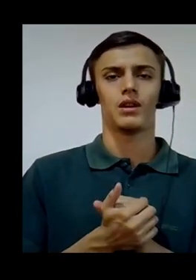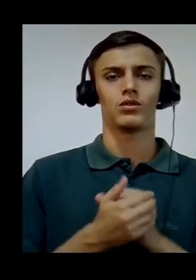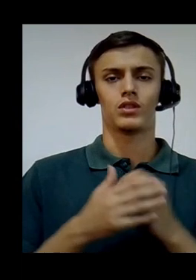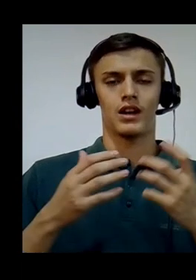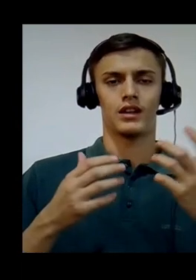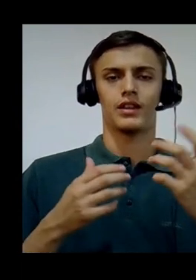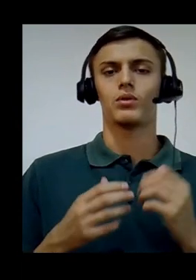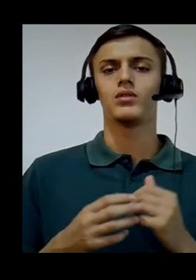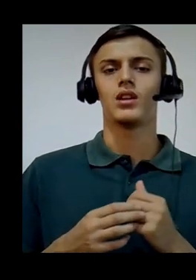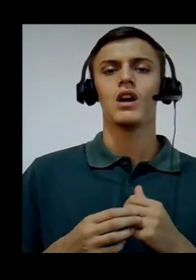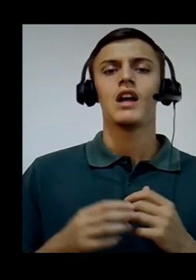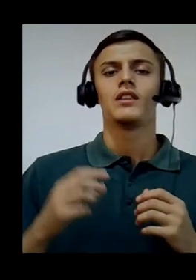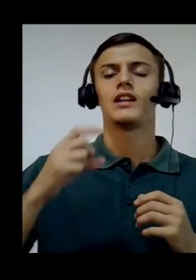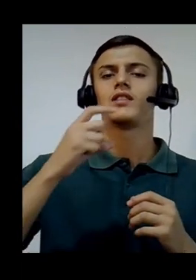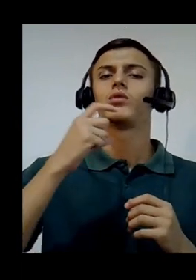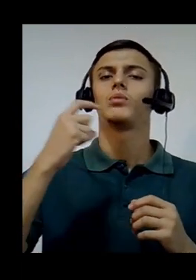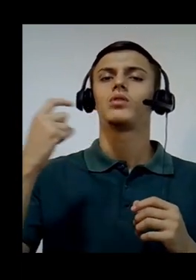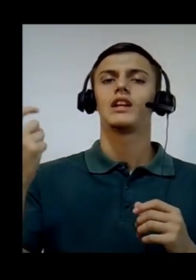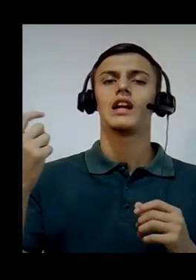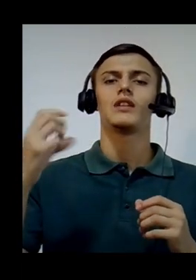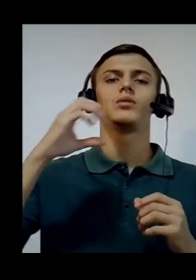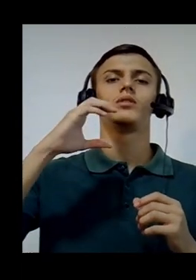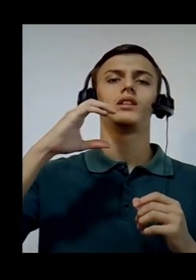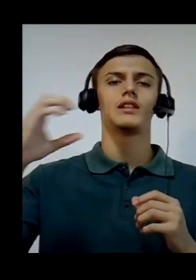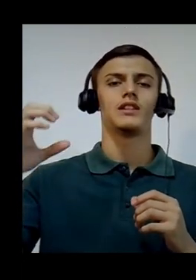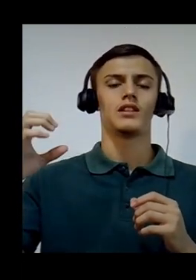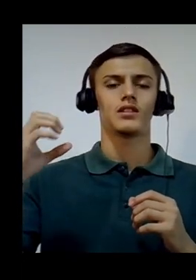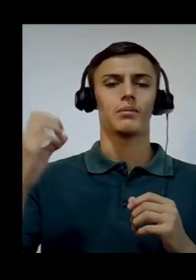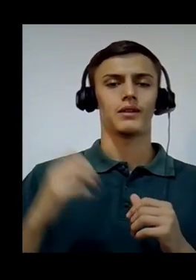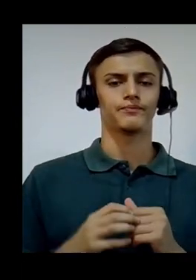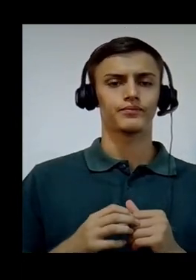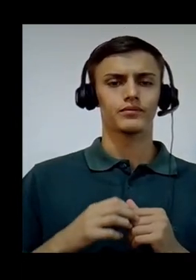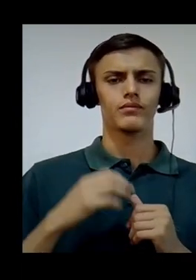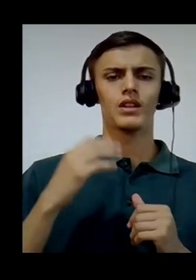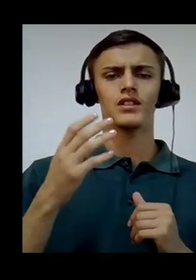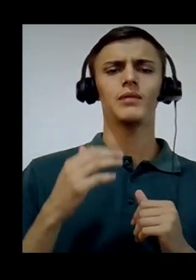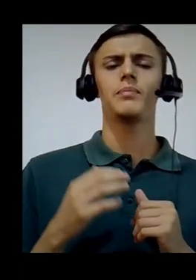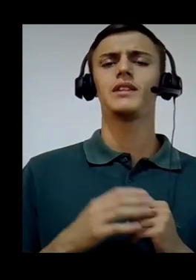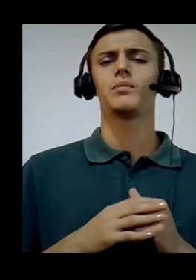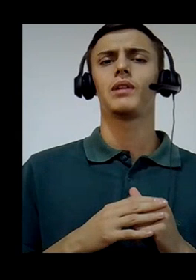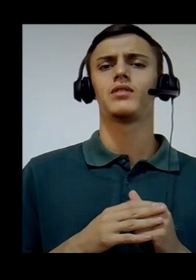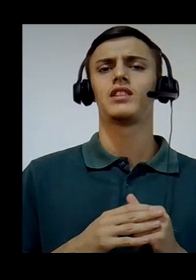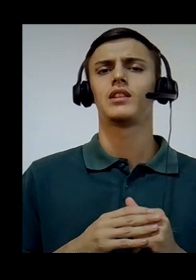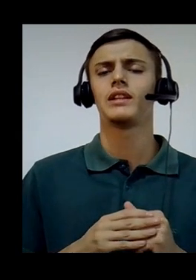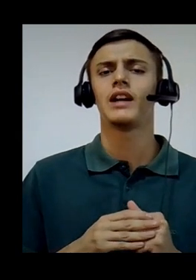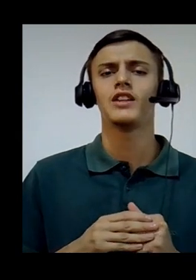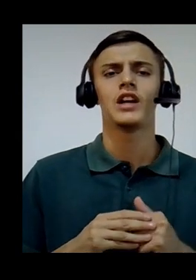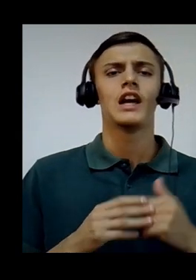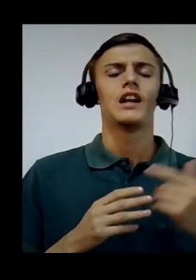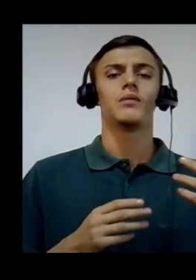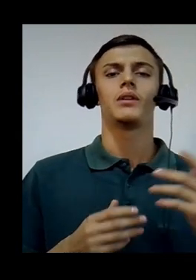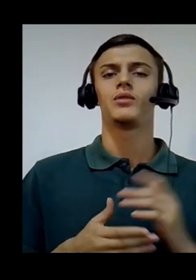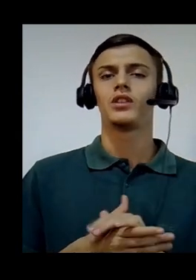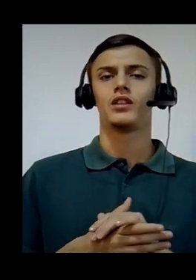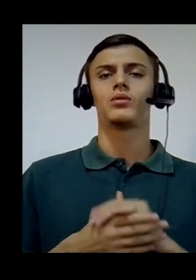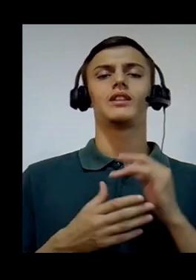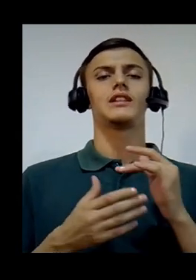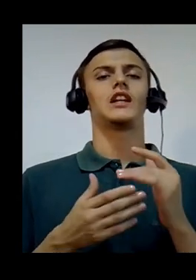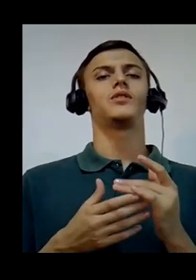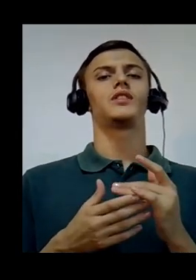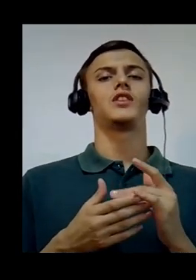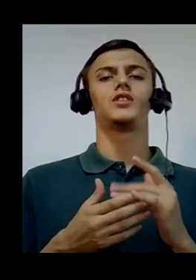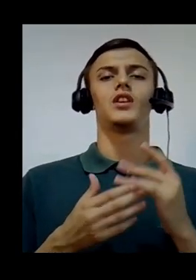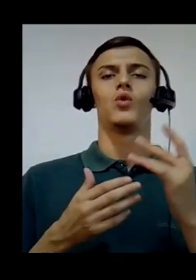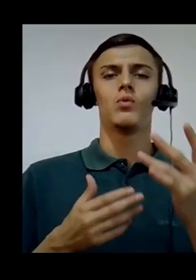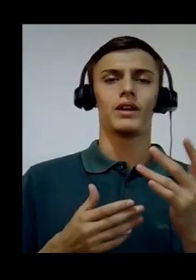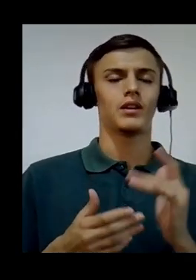esse desmatamento da produção, tem que ser tudo muito regrado, tudo dentro das linhas também. Sempre prezando pela sustentabilidade, lembrando que todas